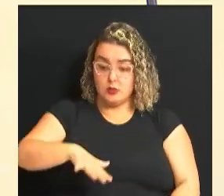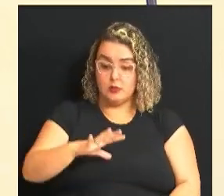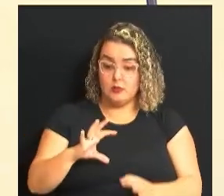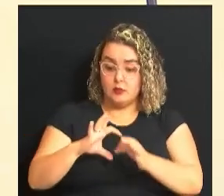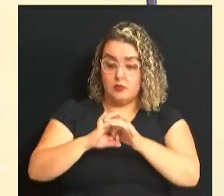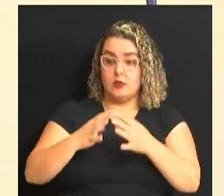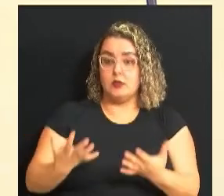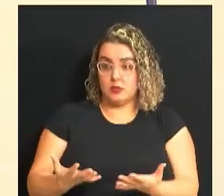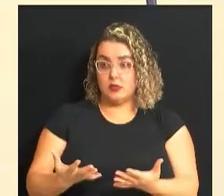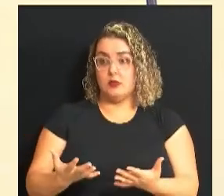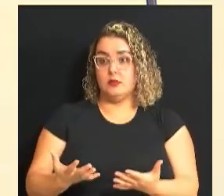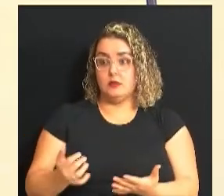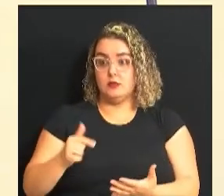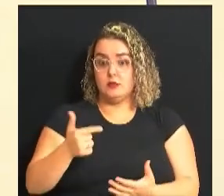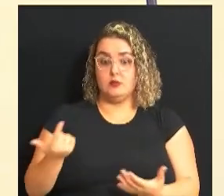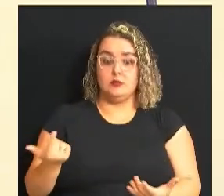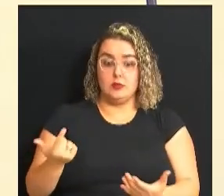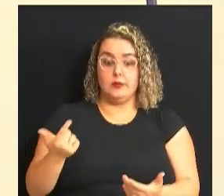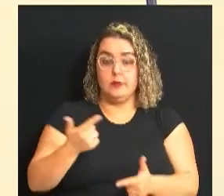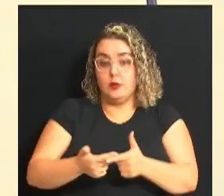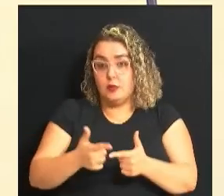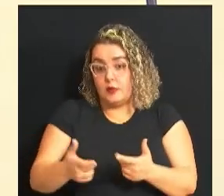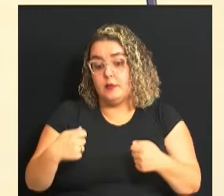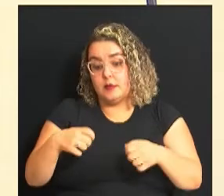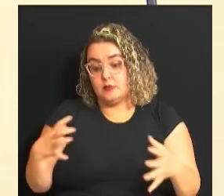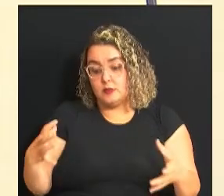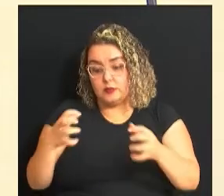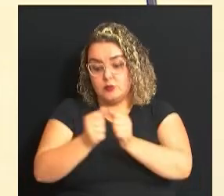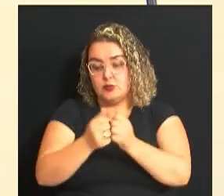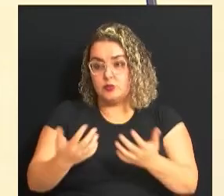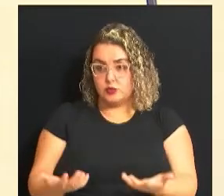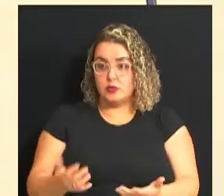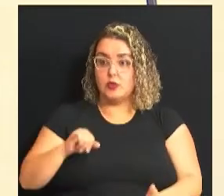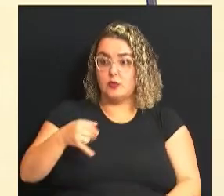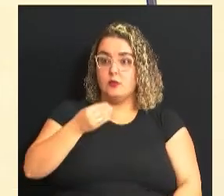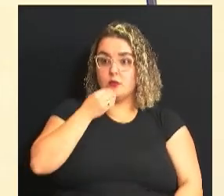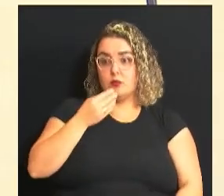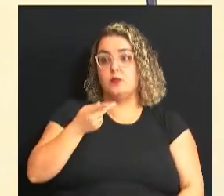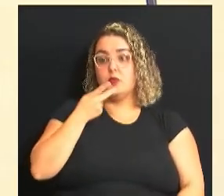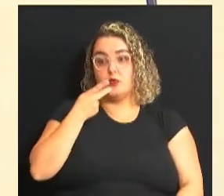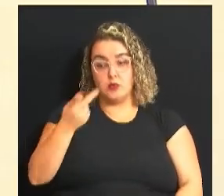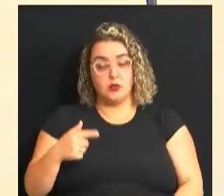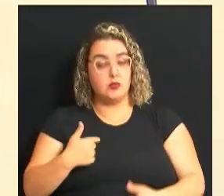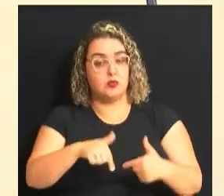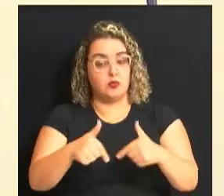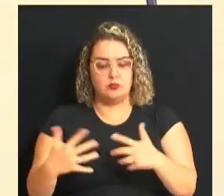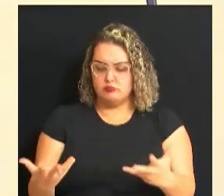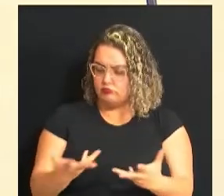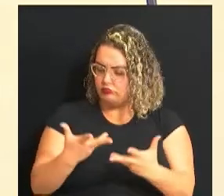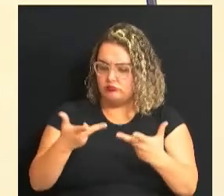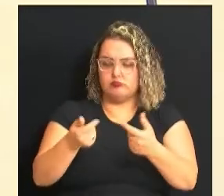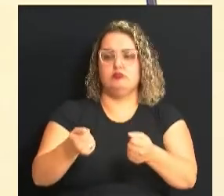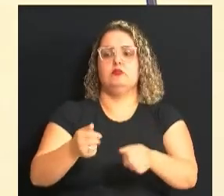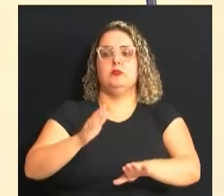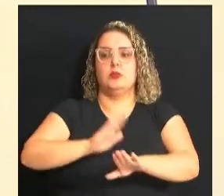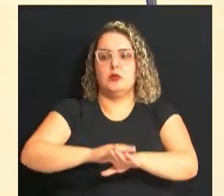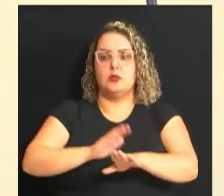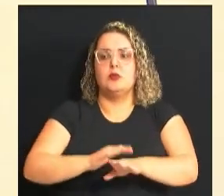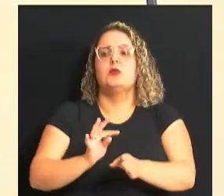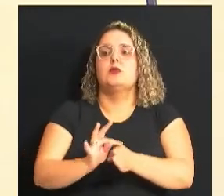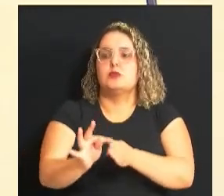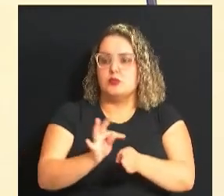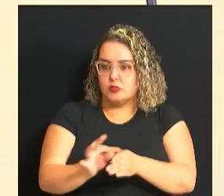não pode ter buracos, a gente tem que atuar conjunto. E aproveito aqui para ressaltar o trabalho excelente que os atuais conselheiros